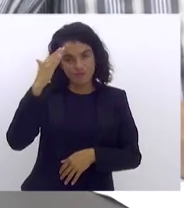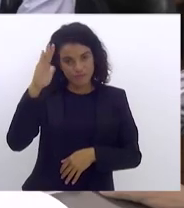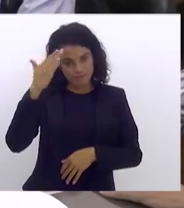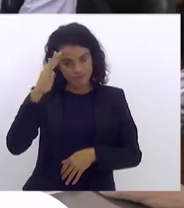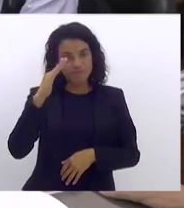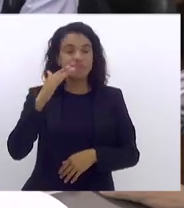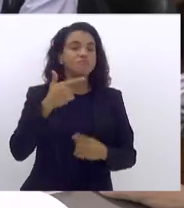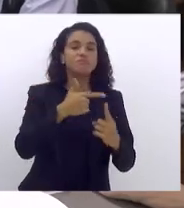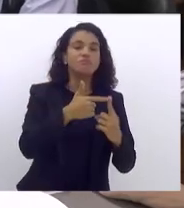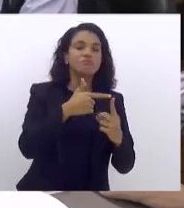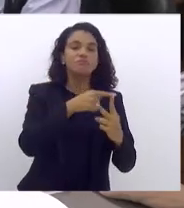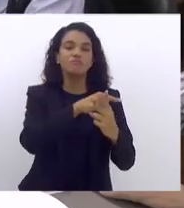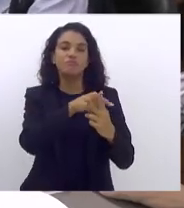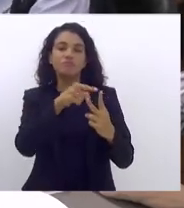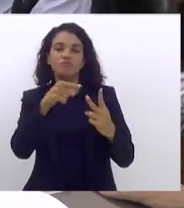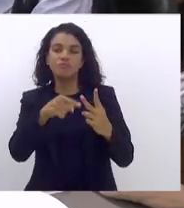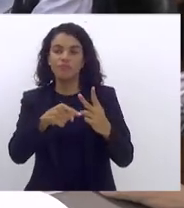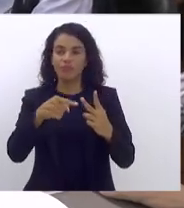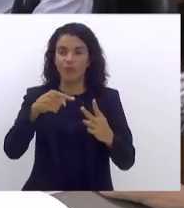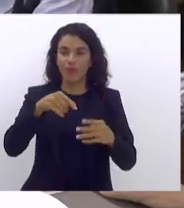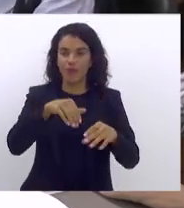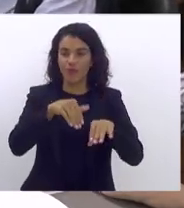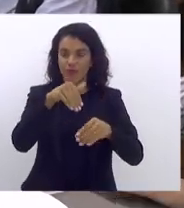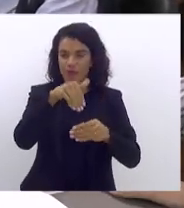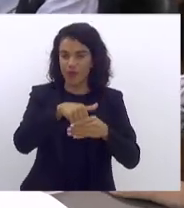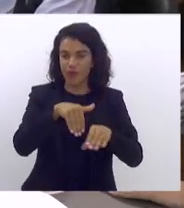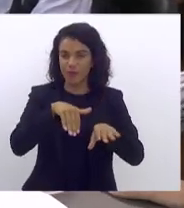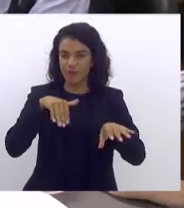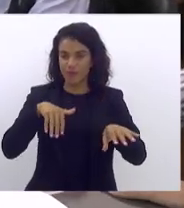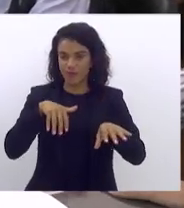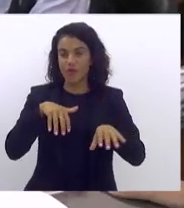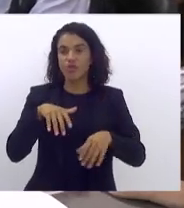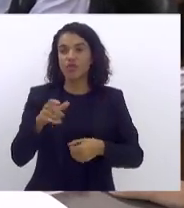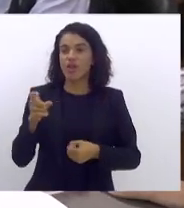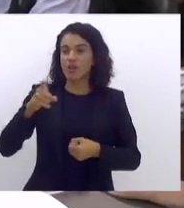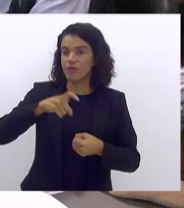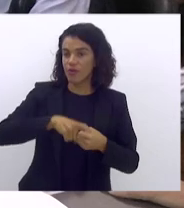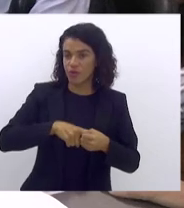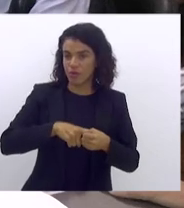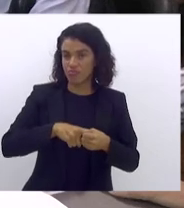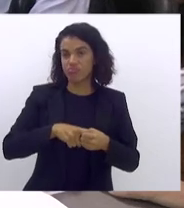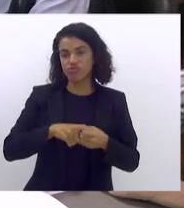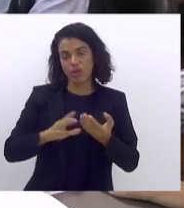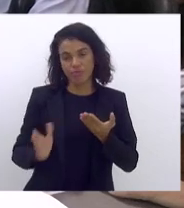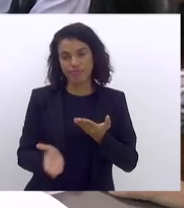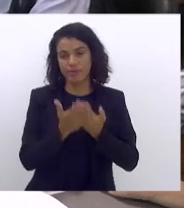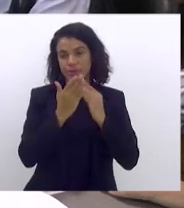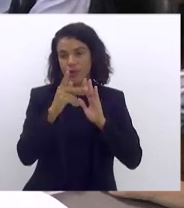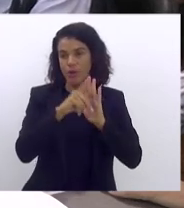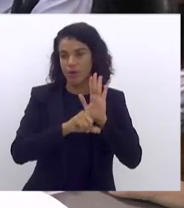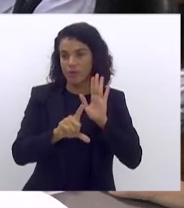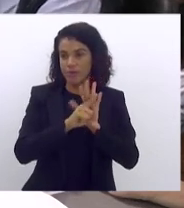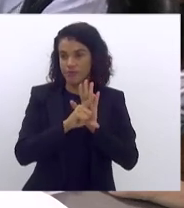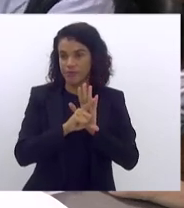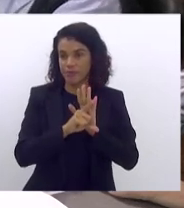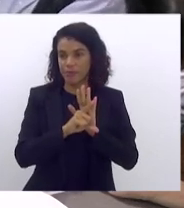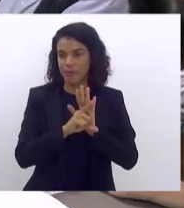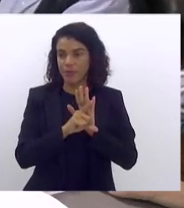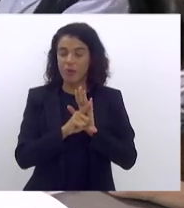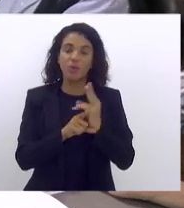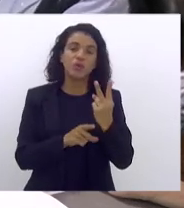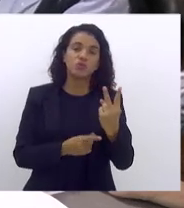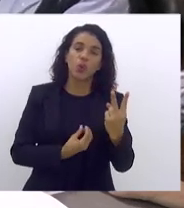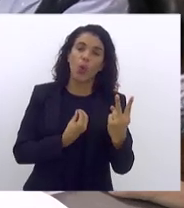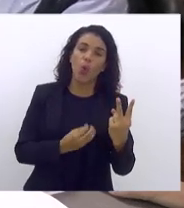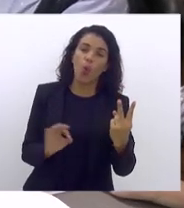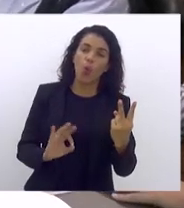dos votos apresentados. Perfeito. Na verdade, esses votos já foram devolvidos e já integram o processo. Então, sim, mas como os dois não estão